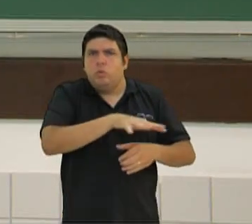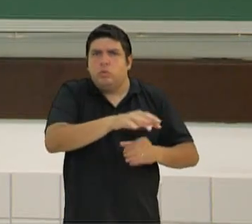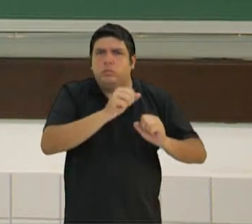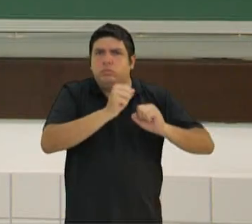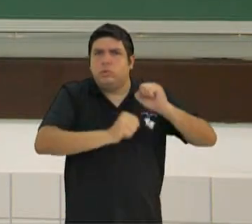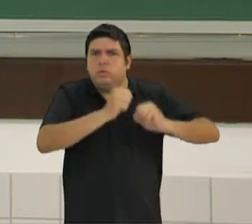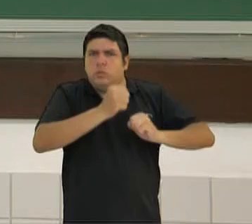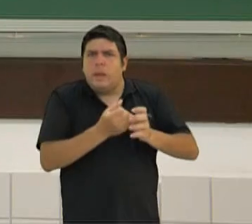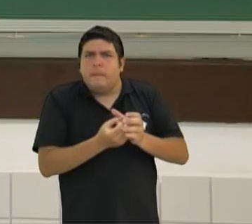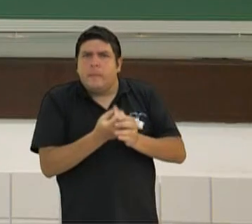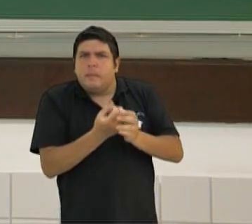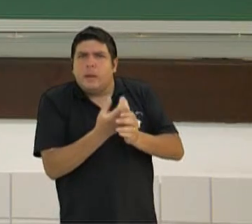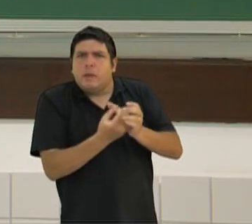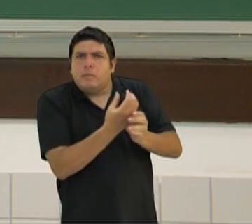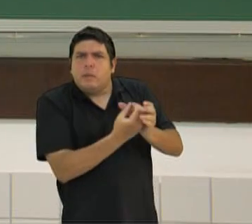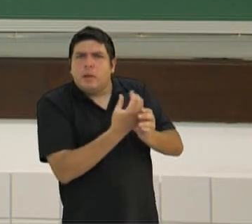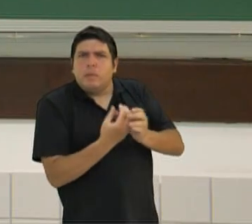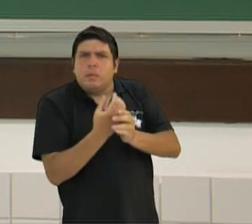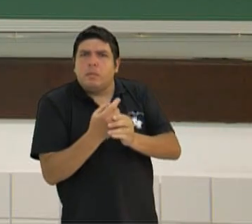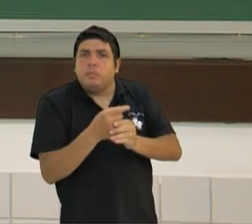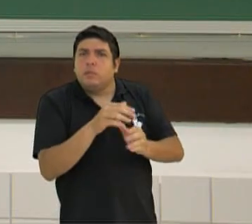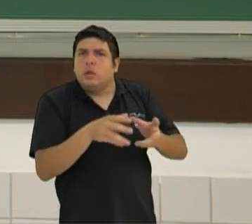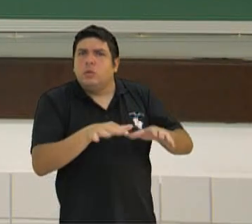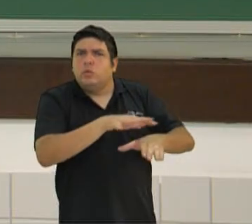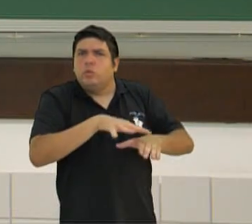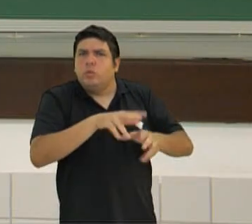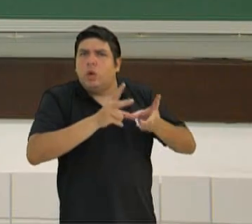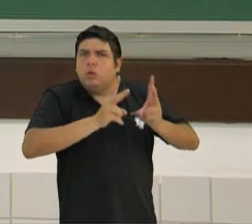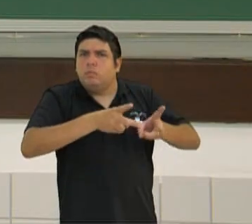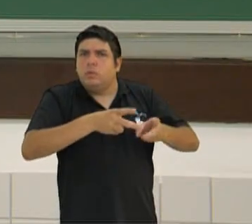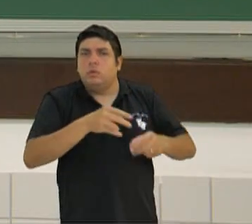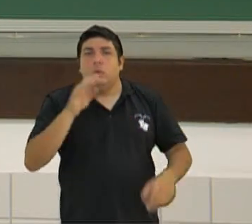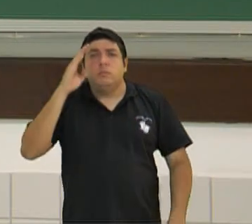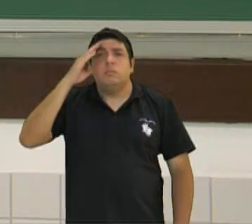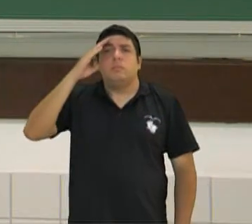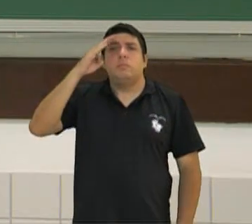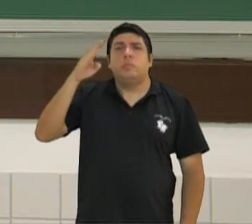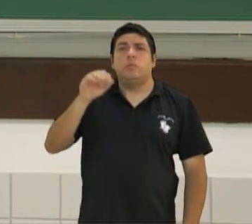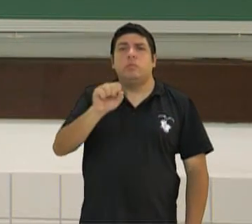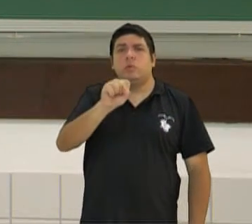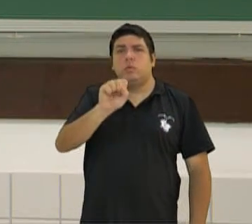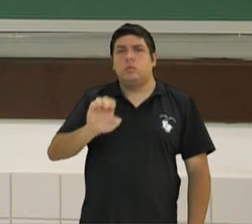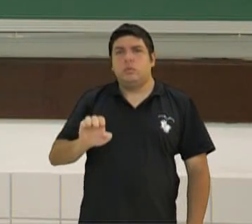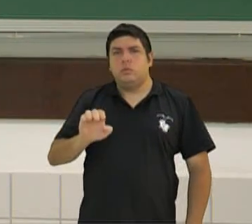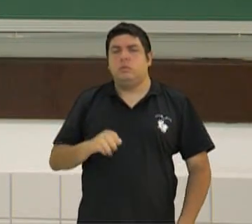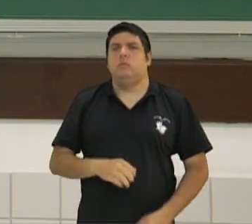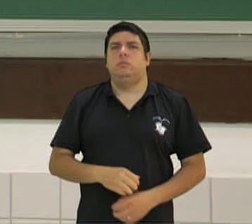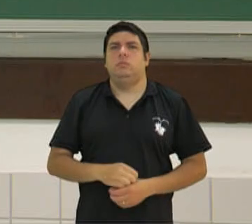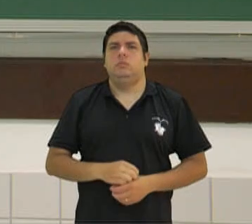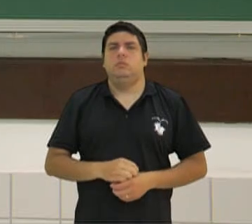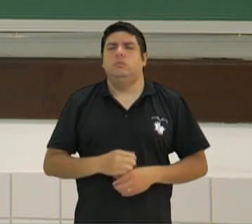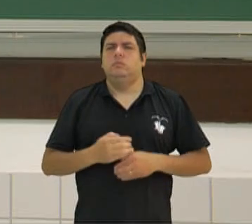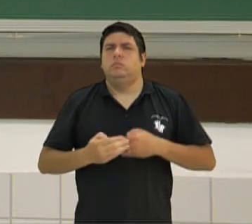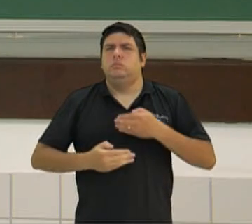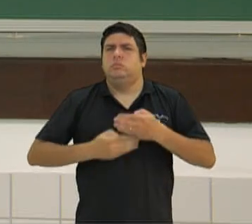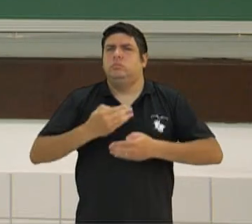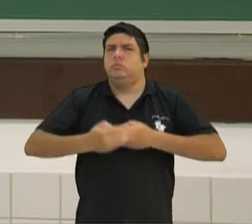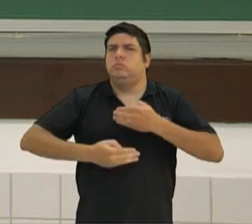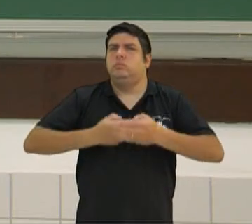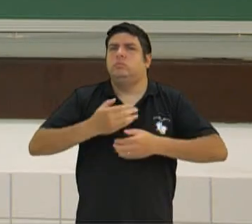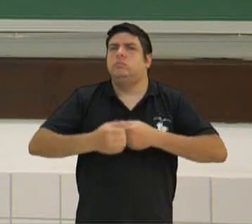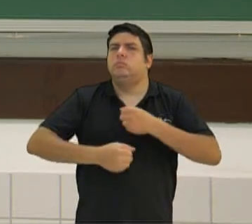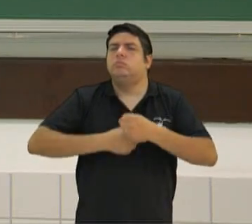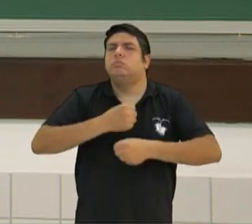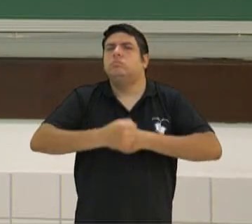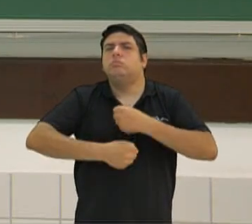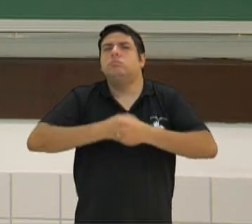concentram, porque os investimentos foram feitos naquelas áreas, principalmente no Sudeste. Com o passar do tempo, a indústria vai se espalhando